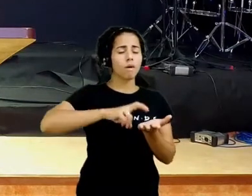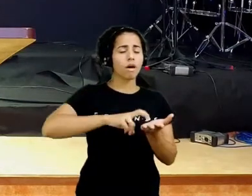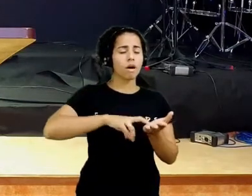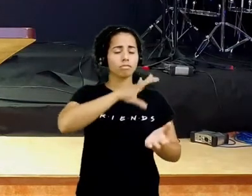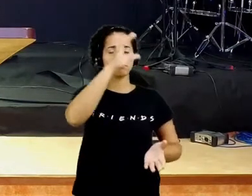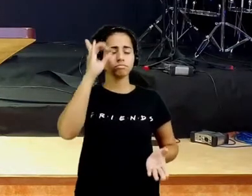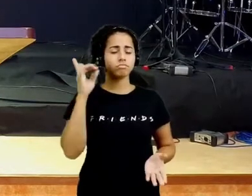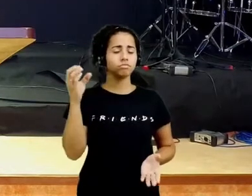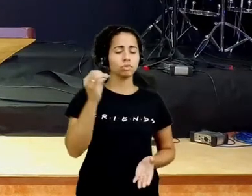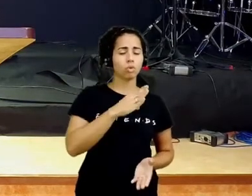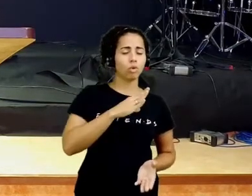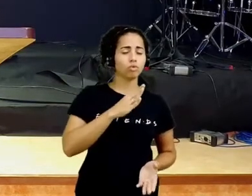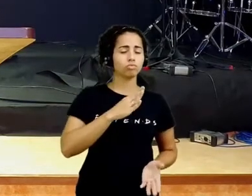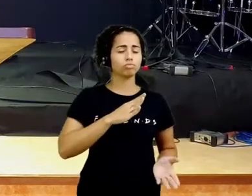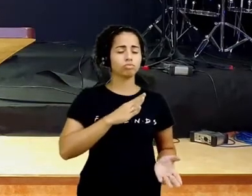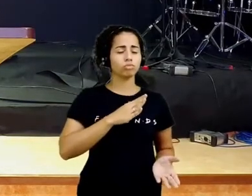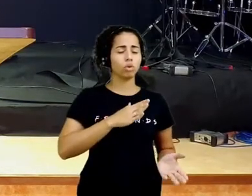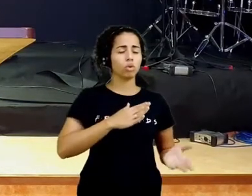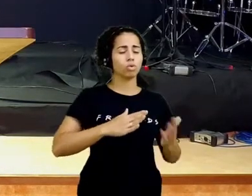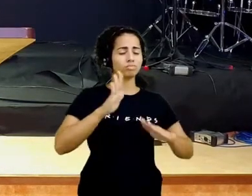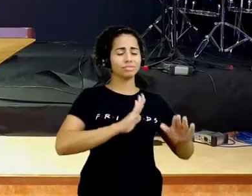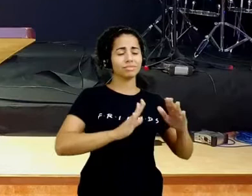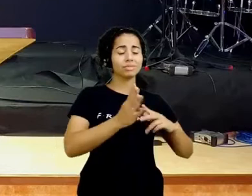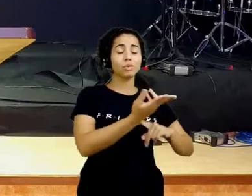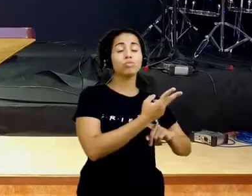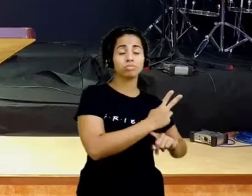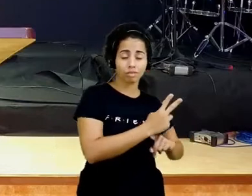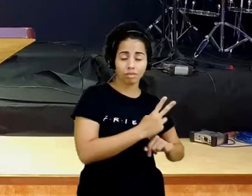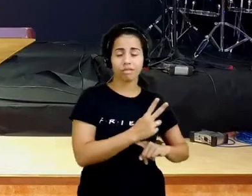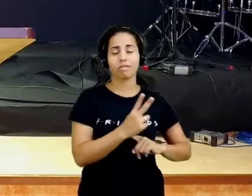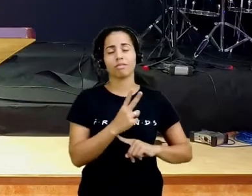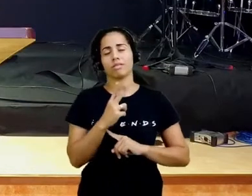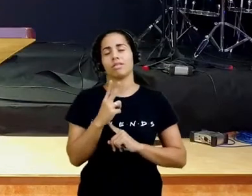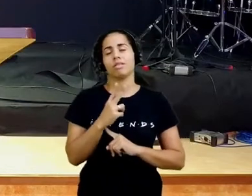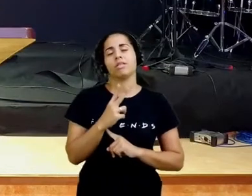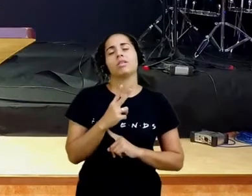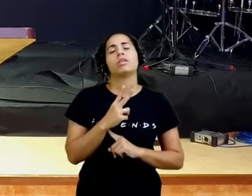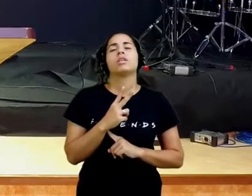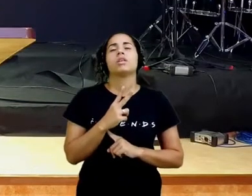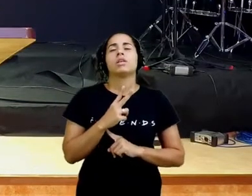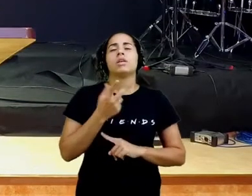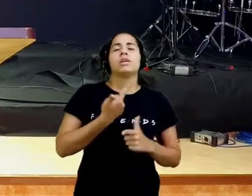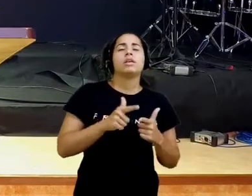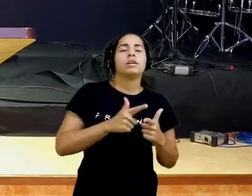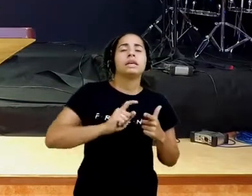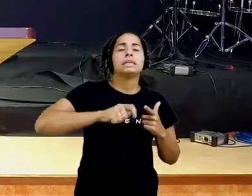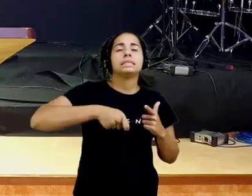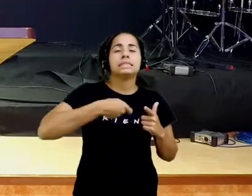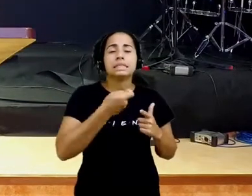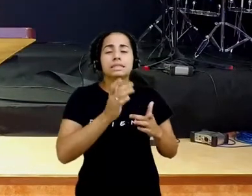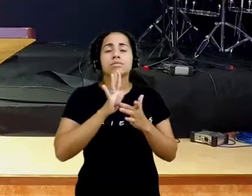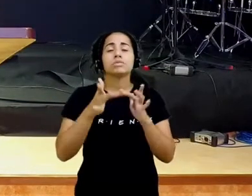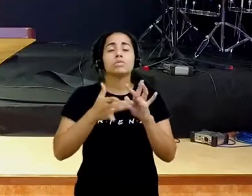Senhor, tratando nossas feridas, nossas transgressões, nossas iniquidades, em nome de